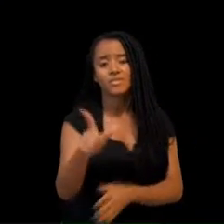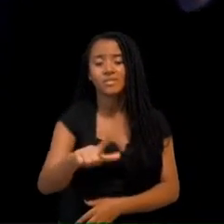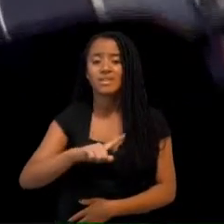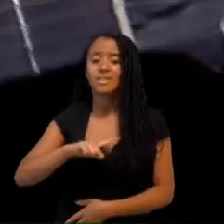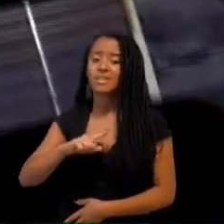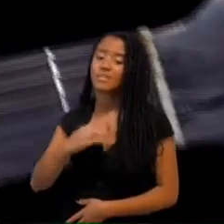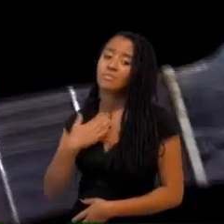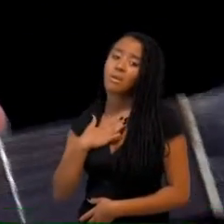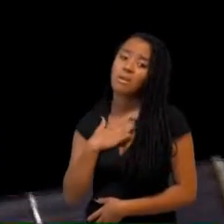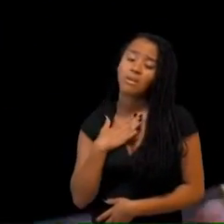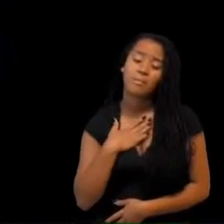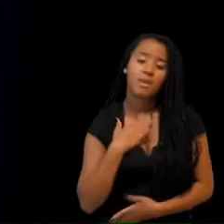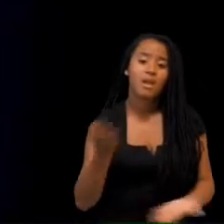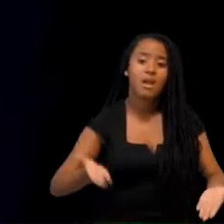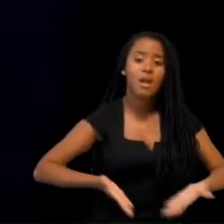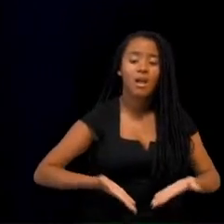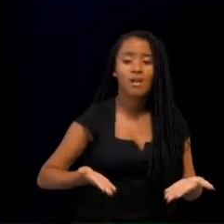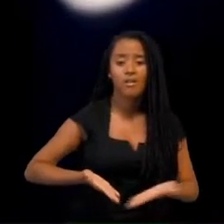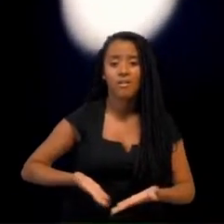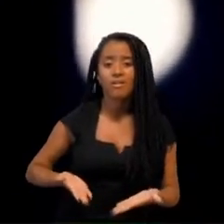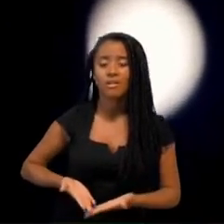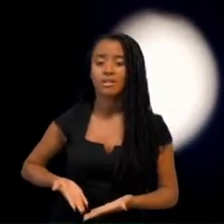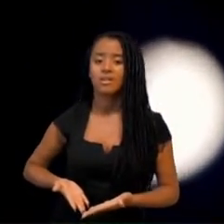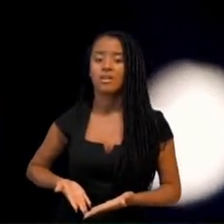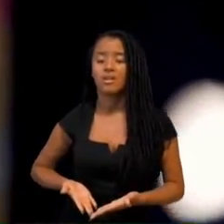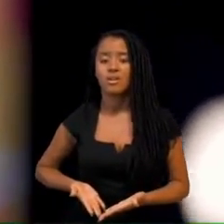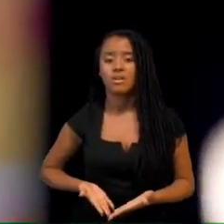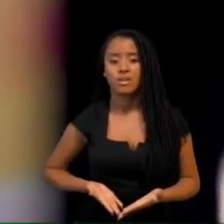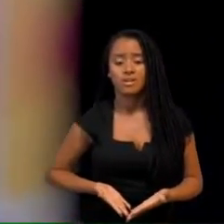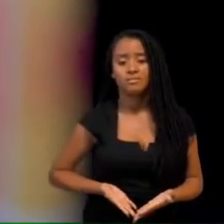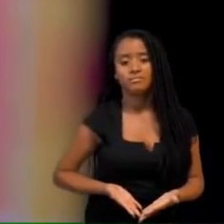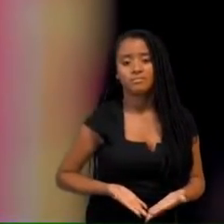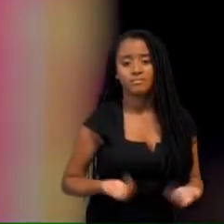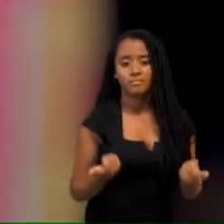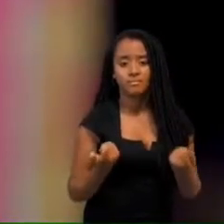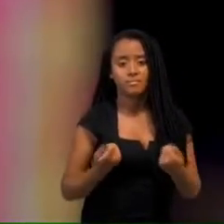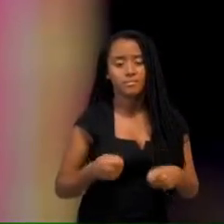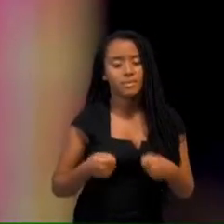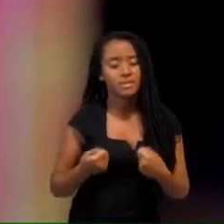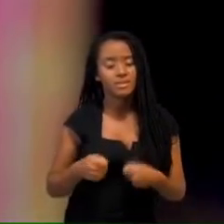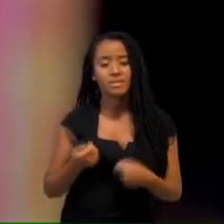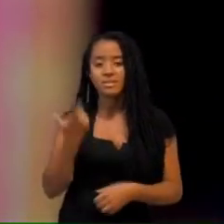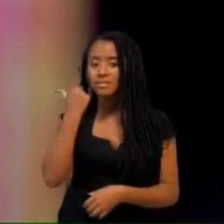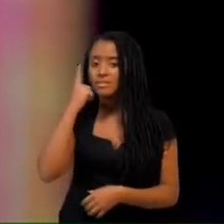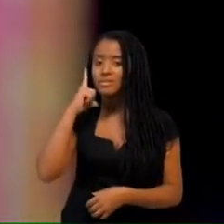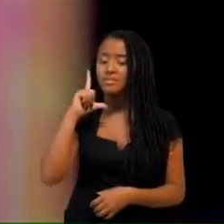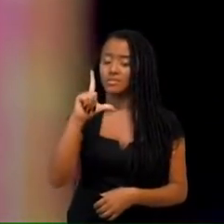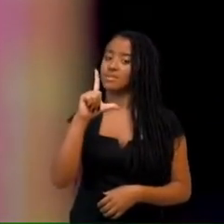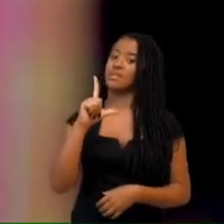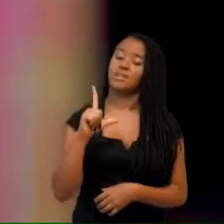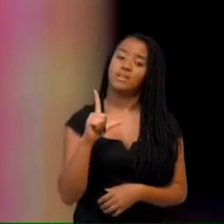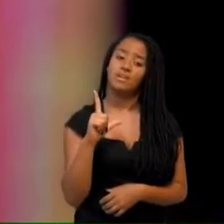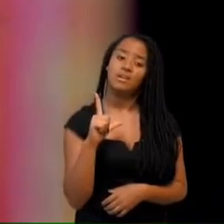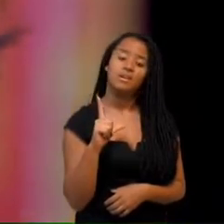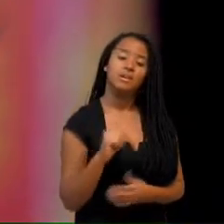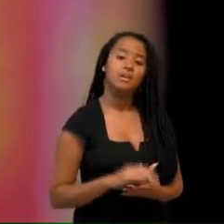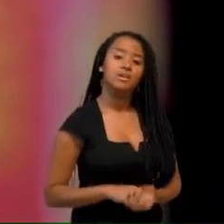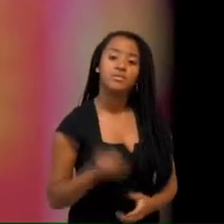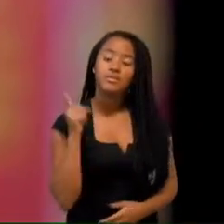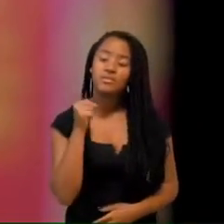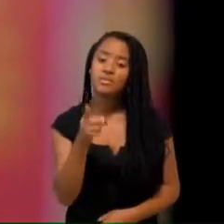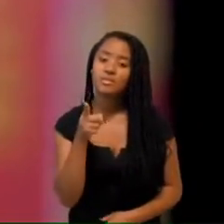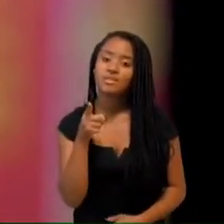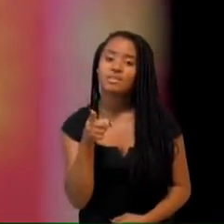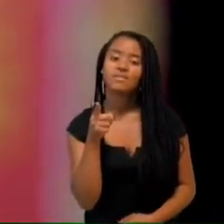faz agora aguenta você vai você vai você